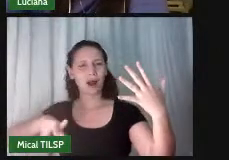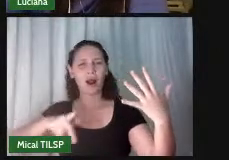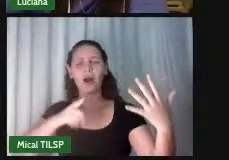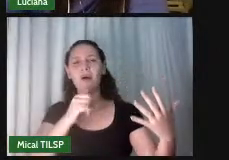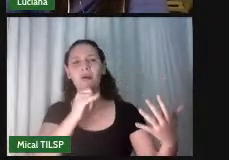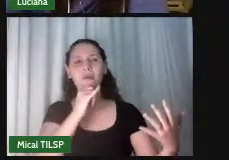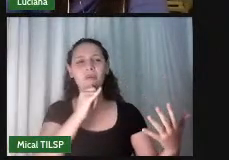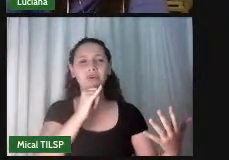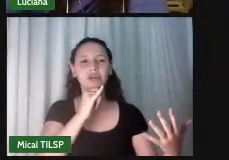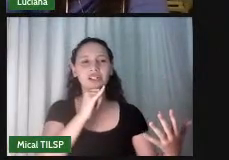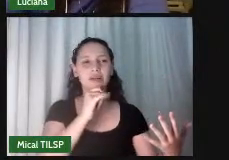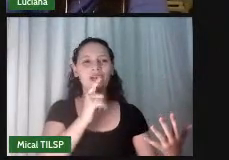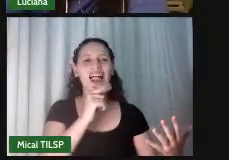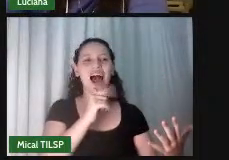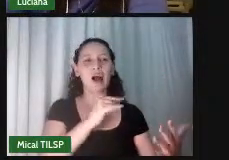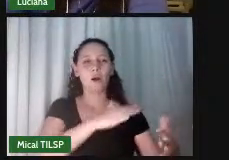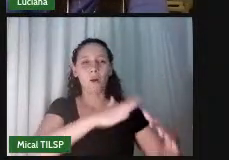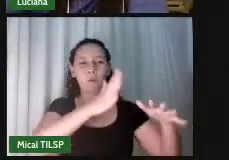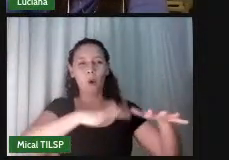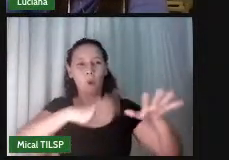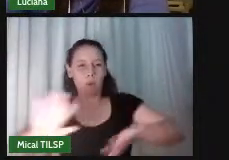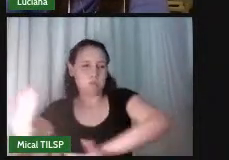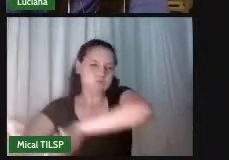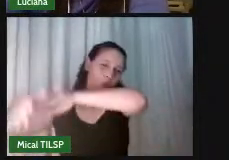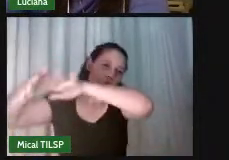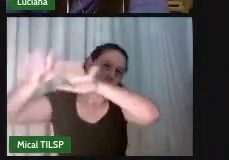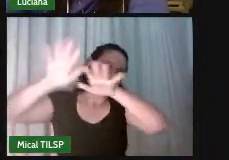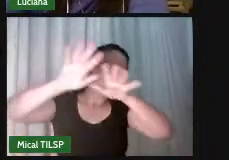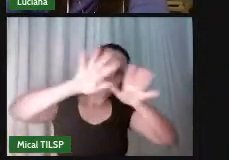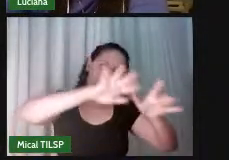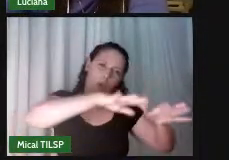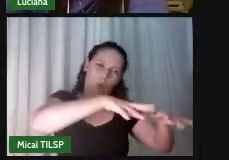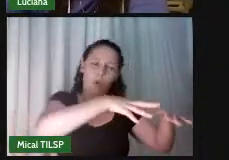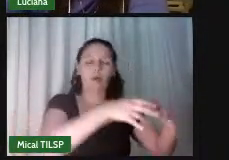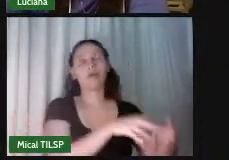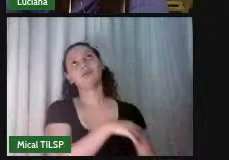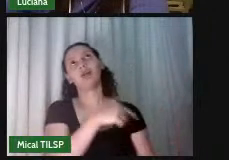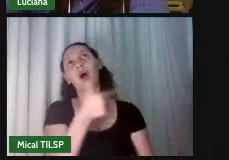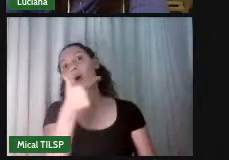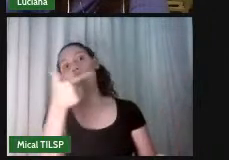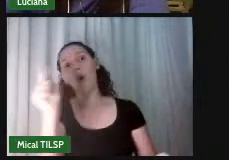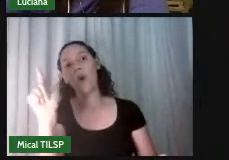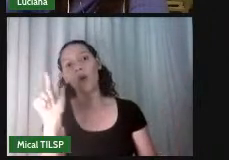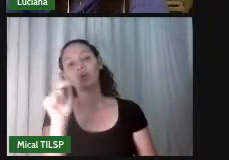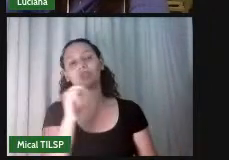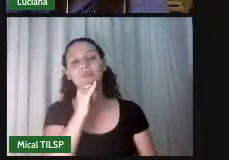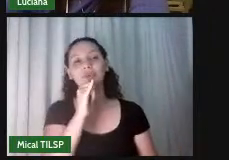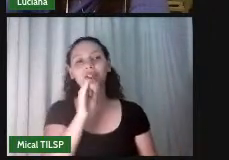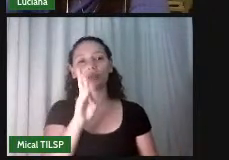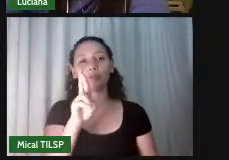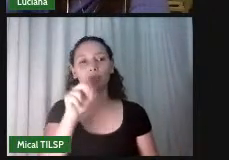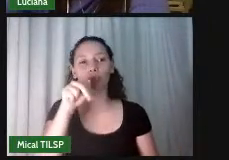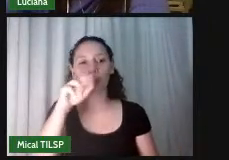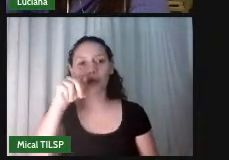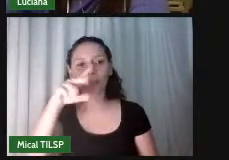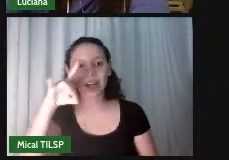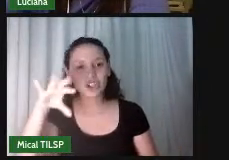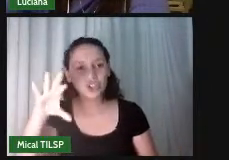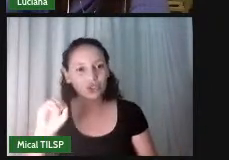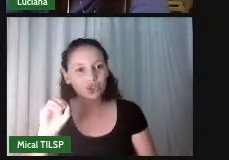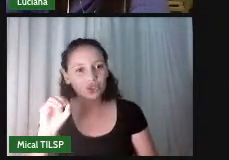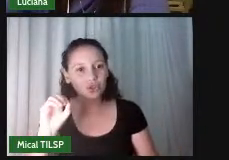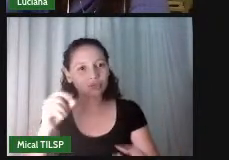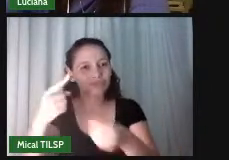desastres têm acontecido, né, até Brumadinho, por exemplo, né, que aconteceu aqui, hoje até encontraram um outro corpo. Então, é